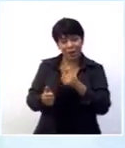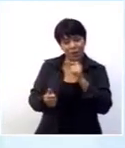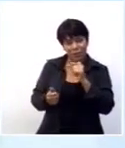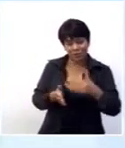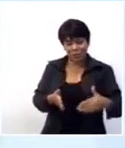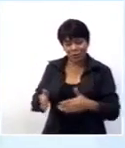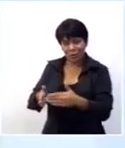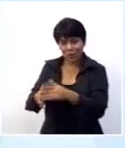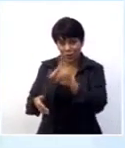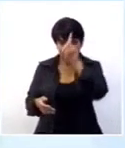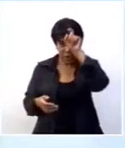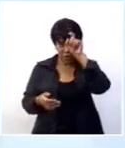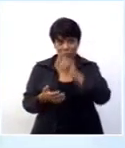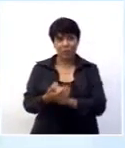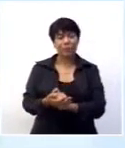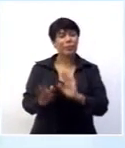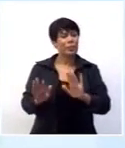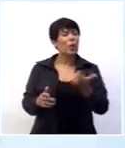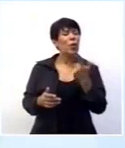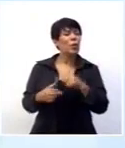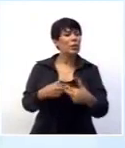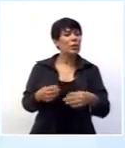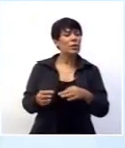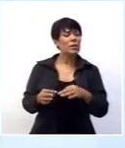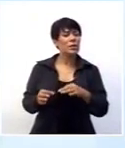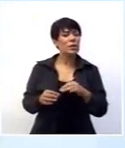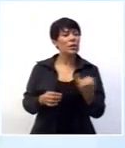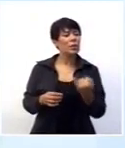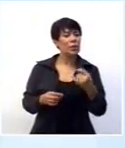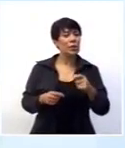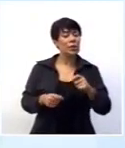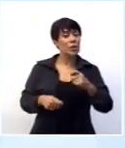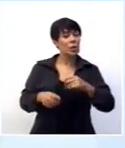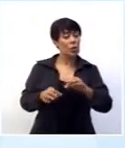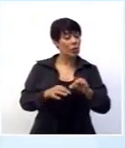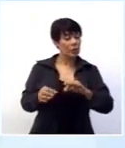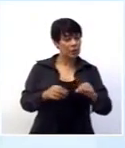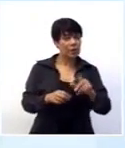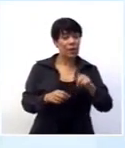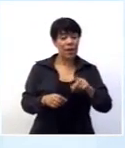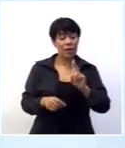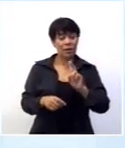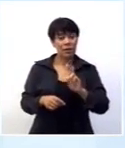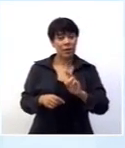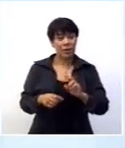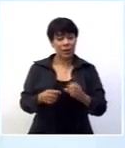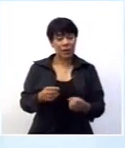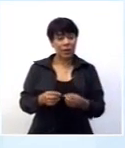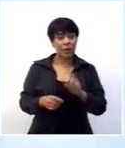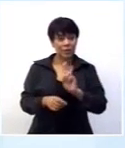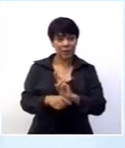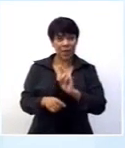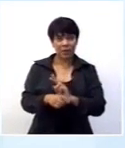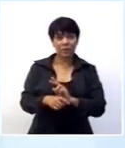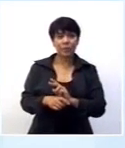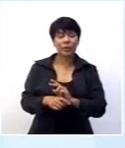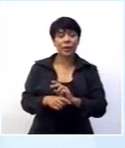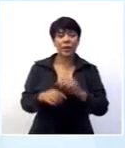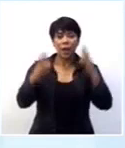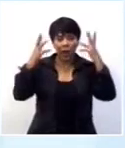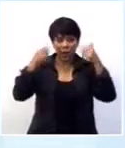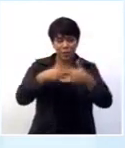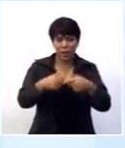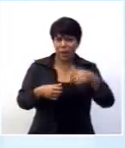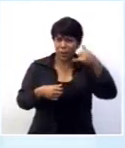egípcia. Outro ponto importante da organização econômica é a criação de animais, tá? De pequeno e médio porte,